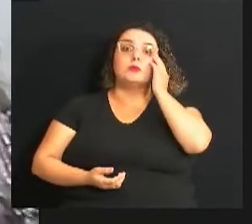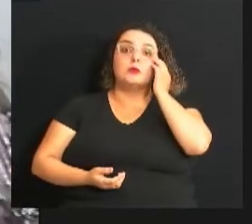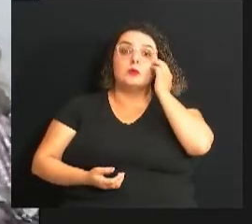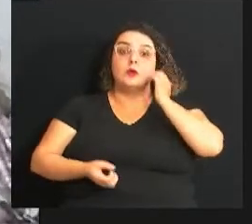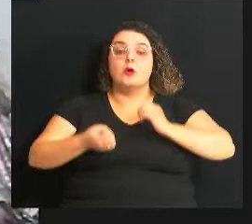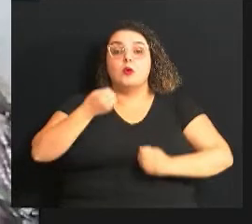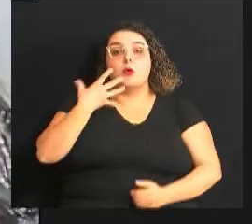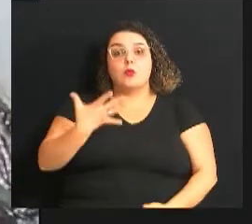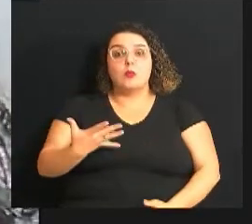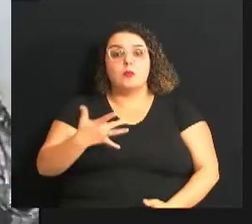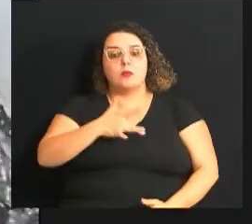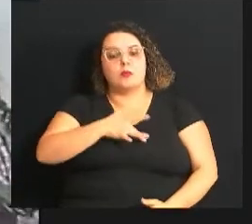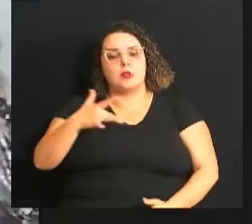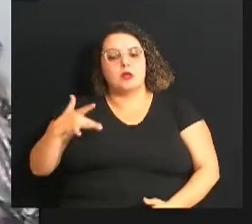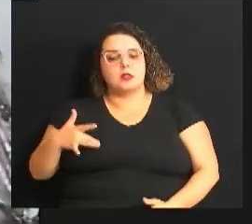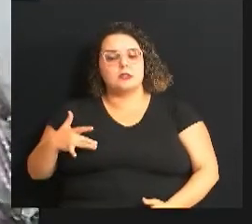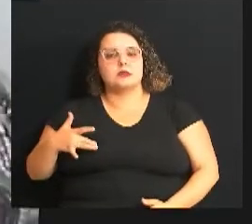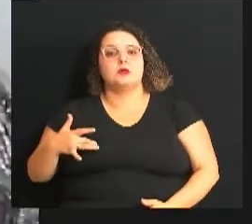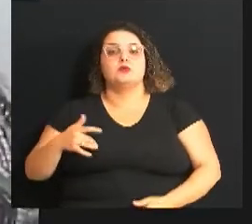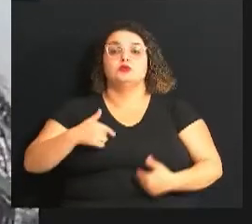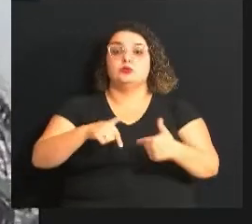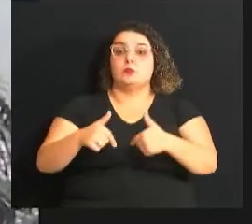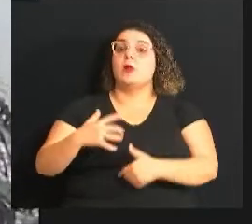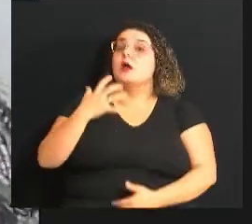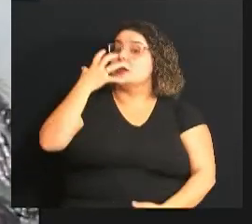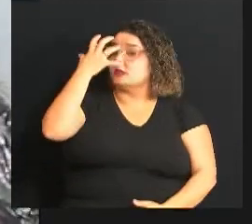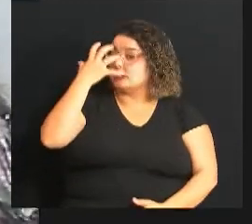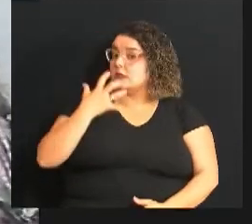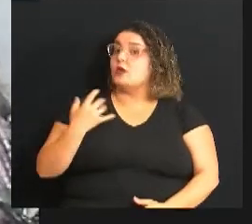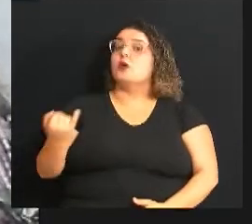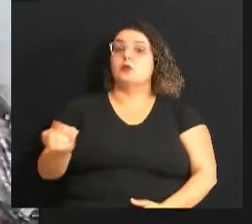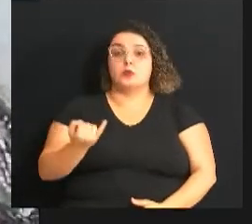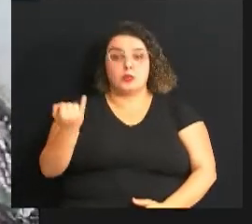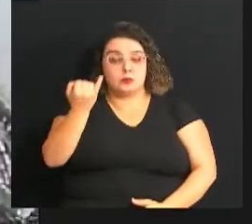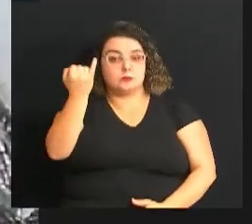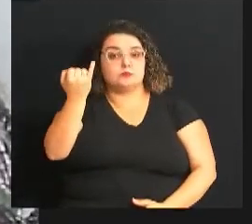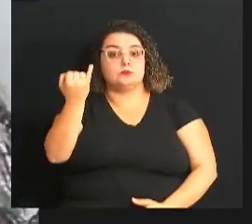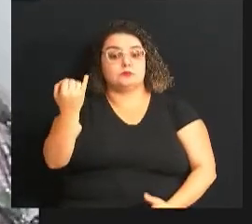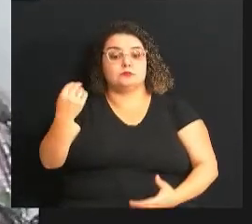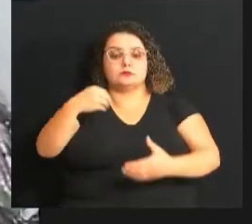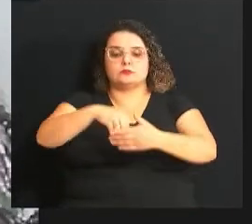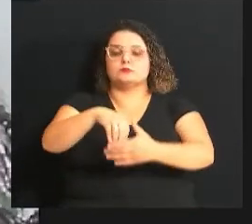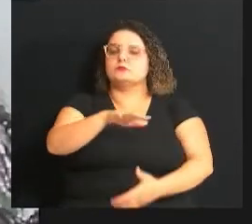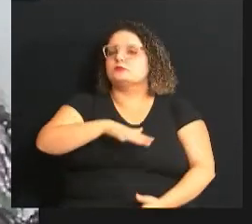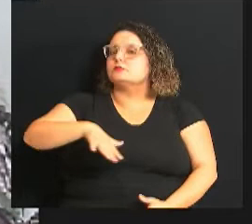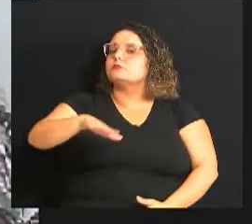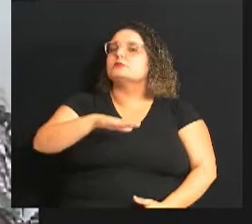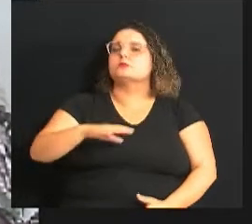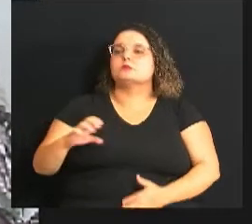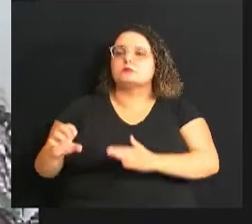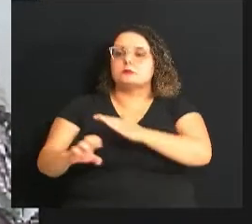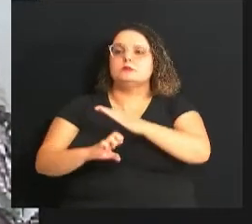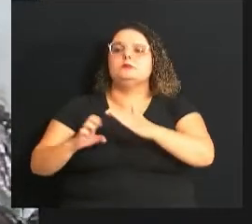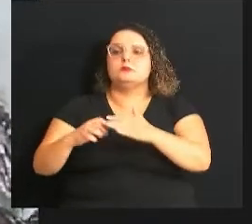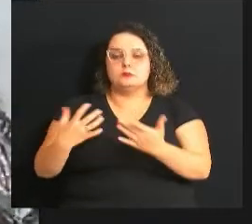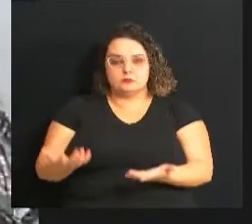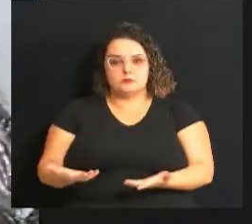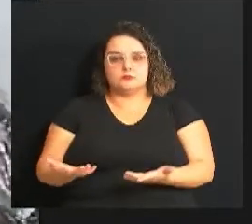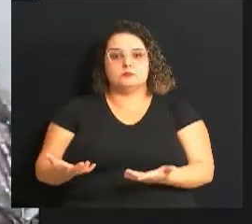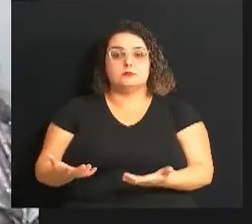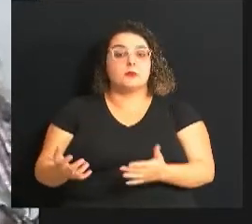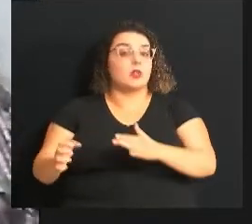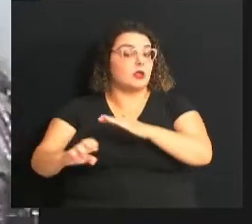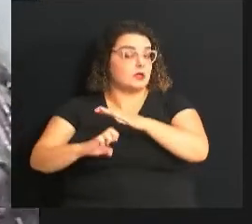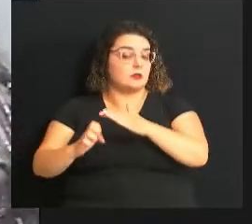trabalhador hoje é uma questão tão séria e tão relevante dentro do ambiente corporativo, no chão de fábrica, que hoje as empresas estão